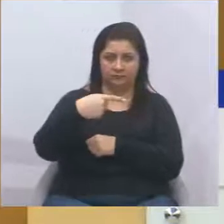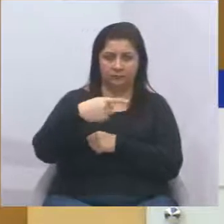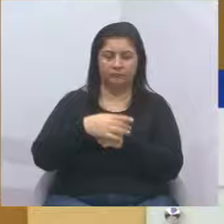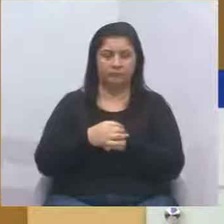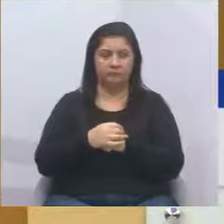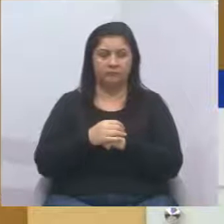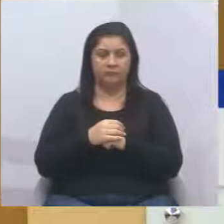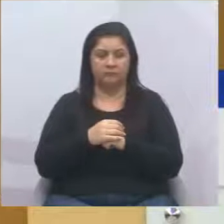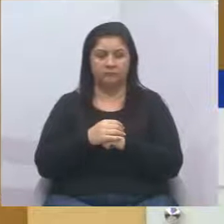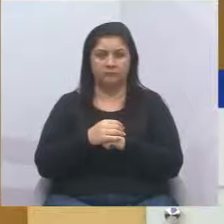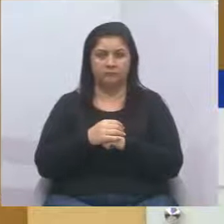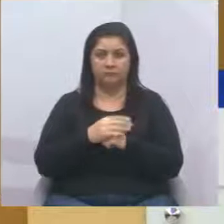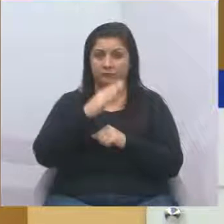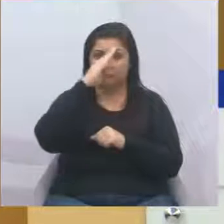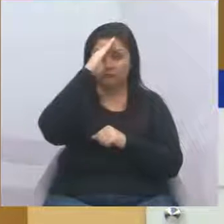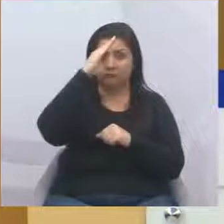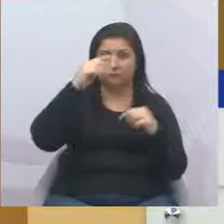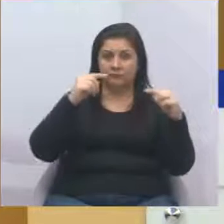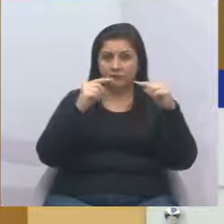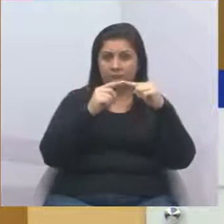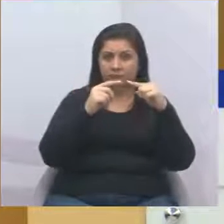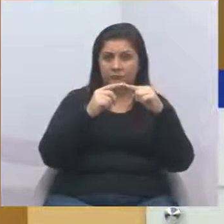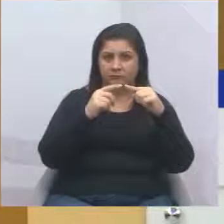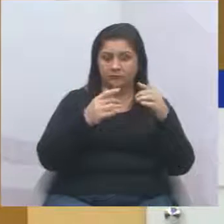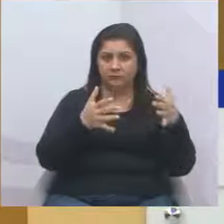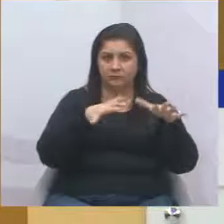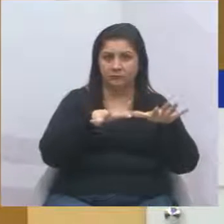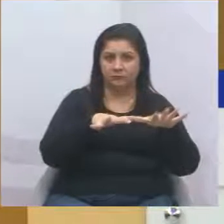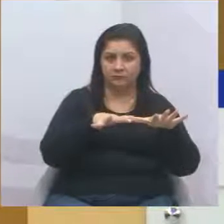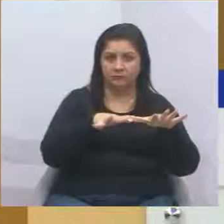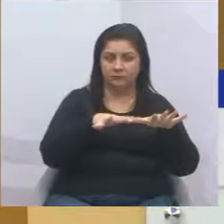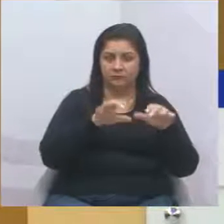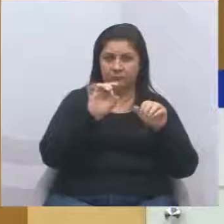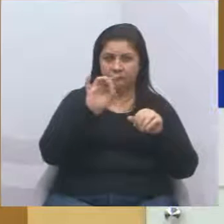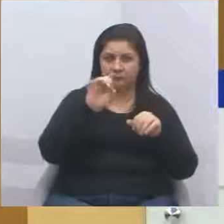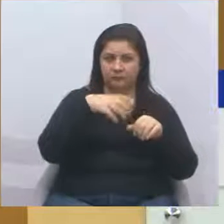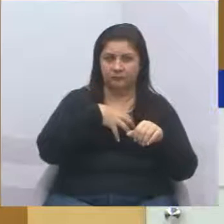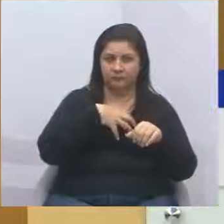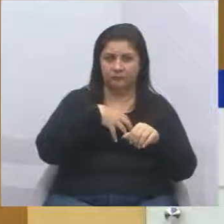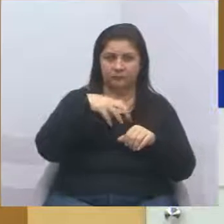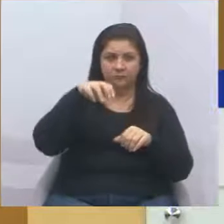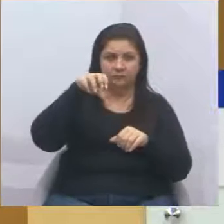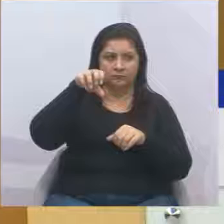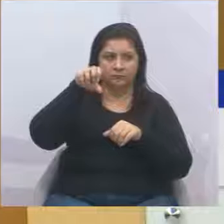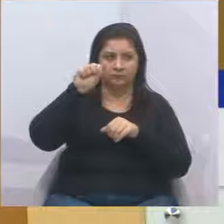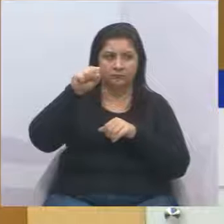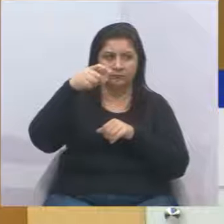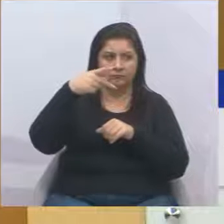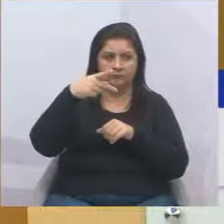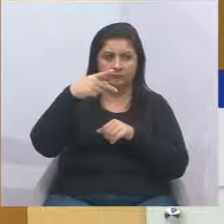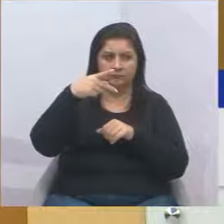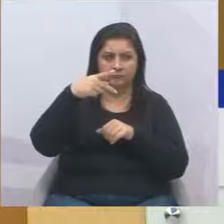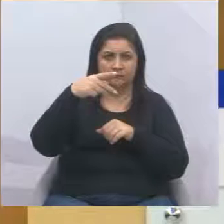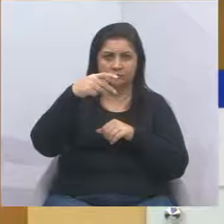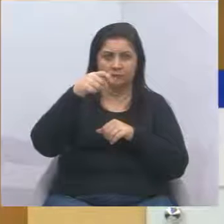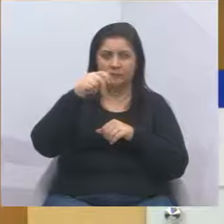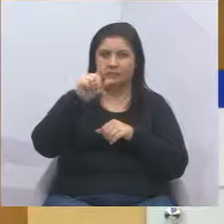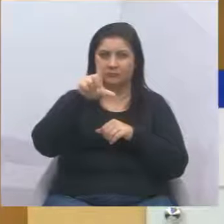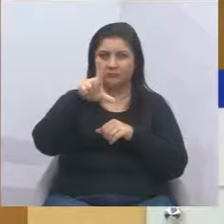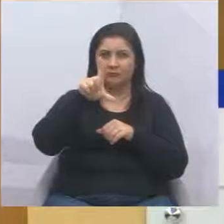01/2021 tem como principal objetivo a inclusão da espécie Leucaena leucocephala, conhecida como